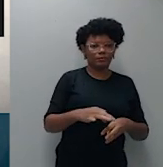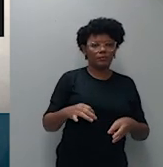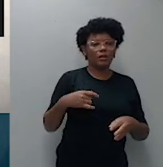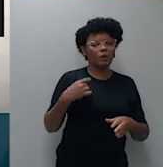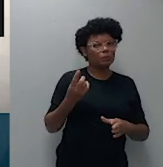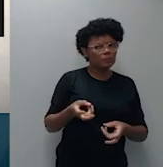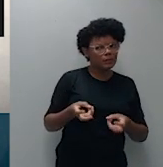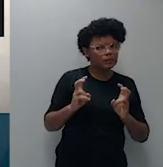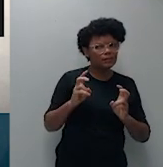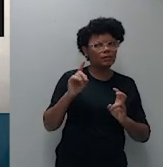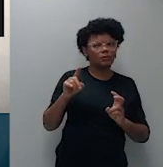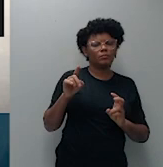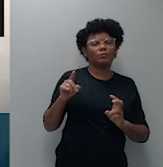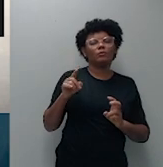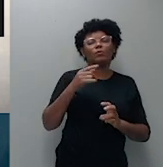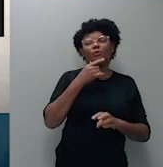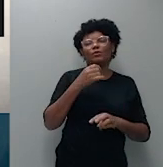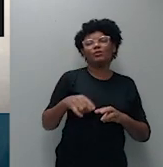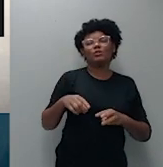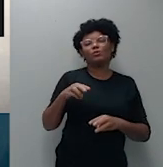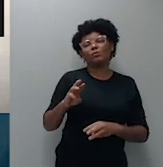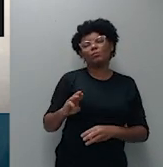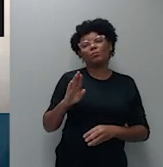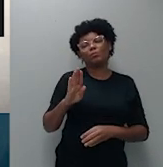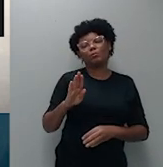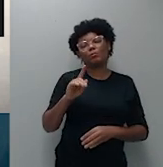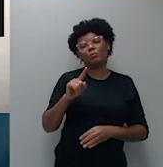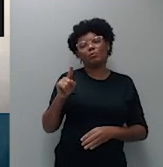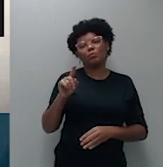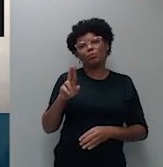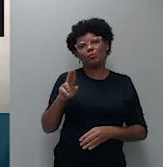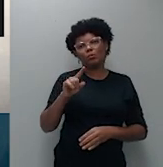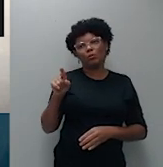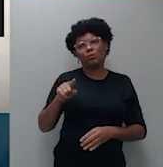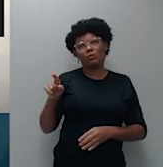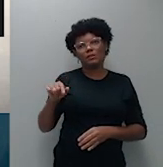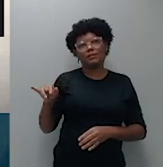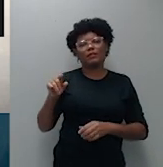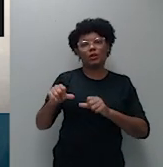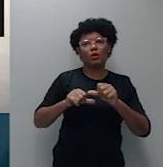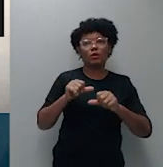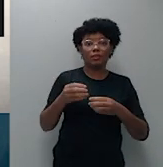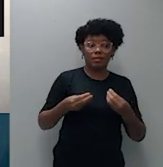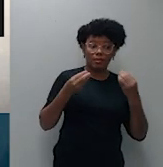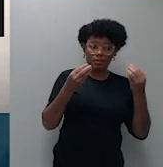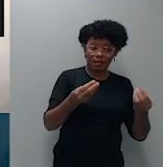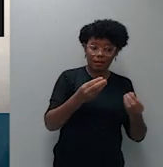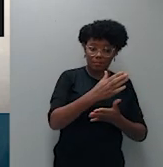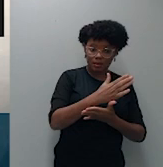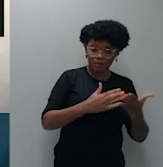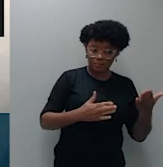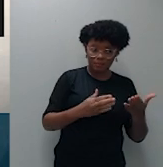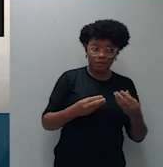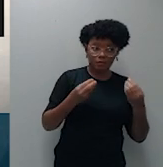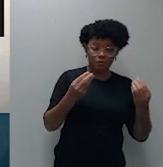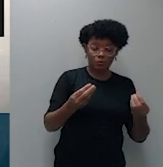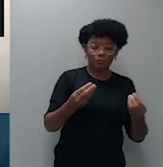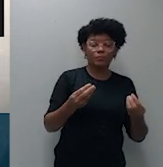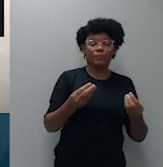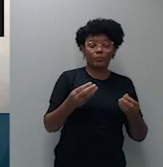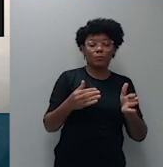eu constato que o ministro marco buti fez uma alteração no sentido de dar provimento parcial